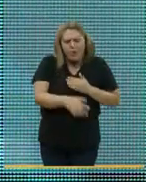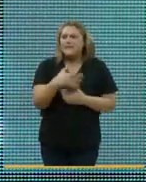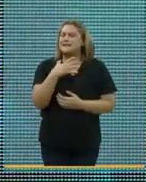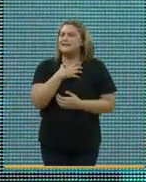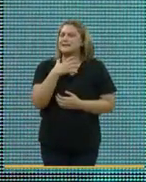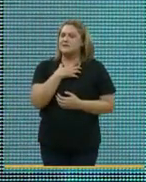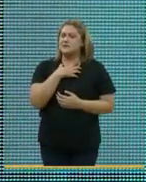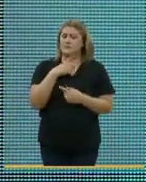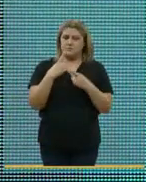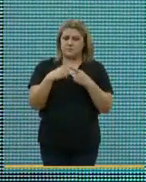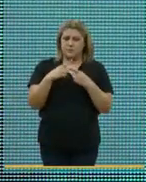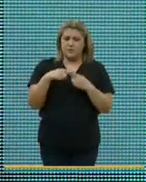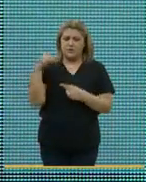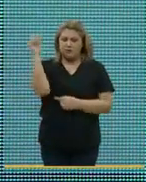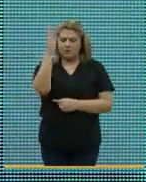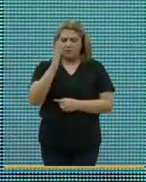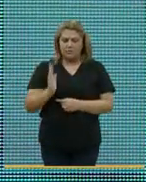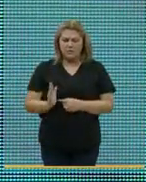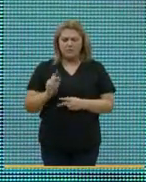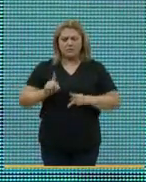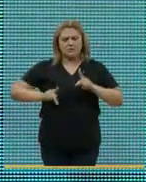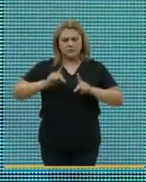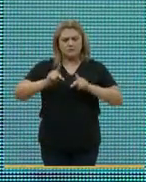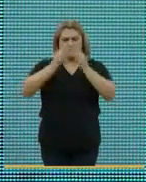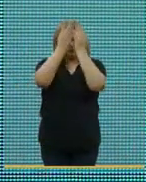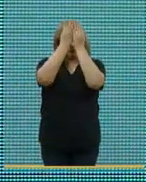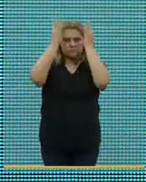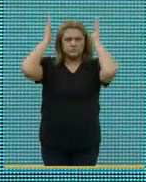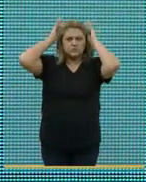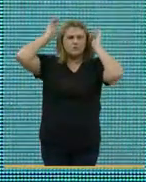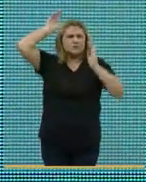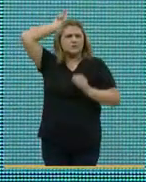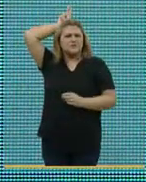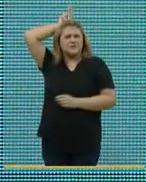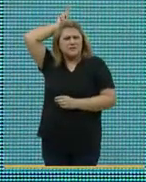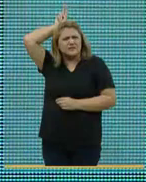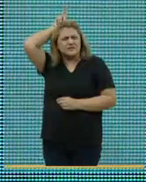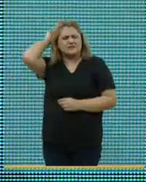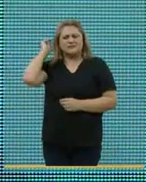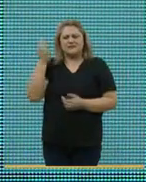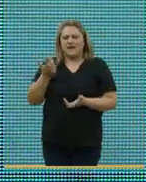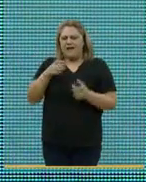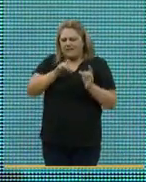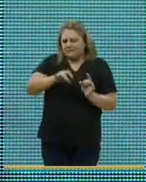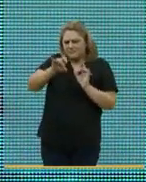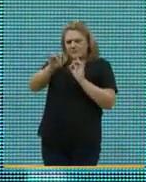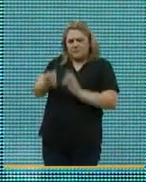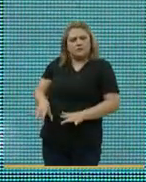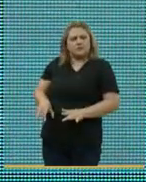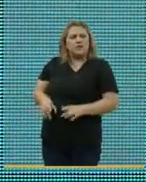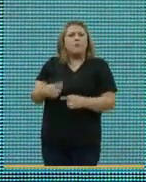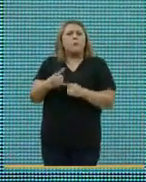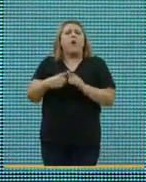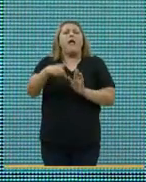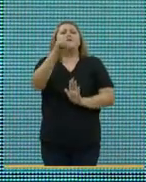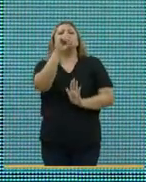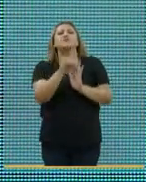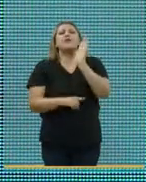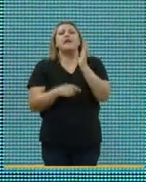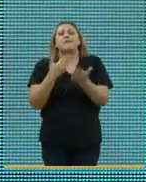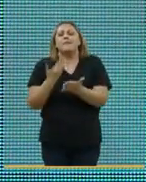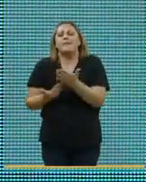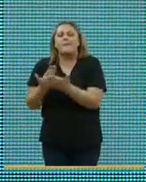estão cada vez mais sendo abandonadas na defesa de seus direitos por governos que